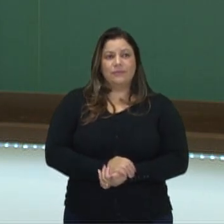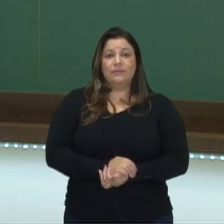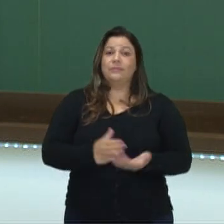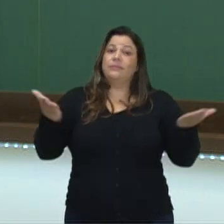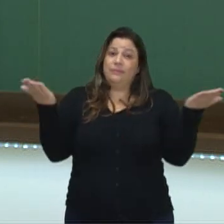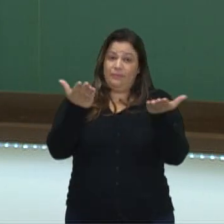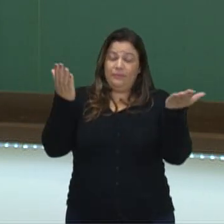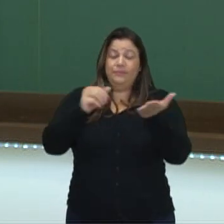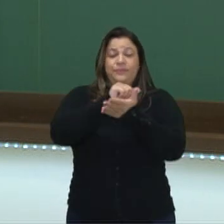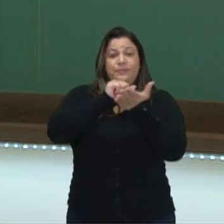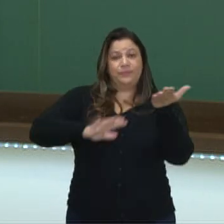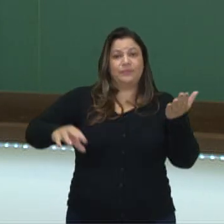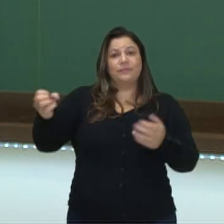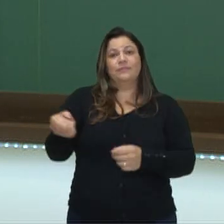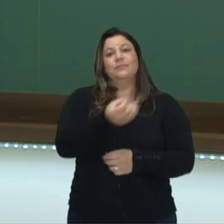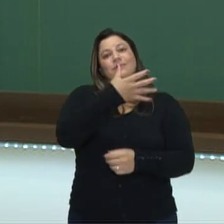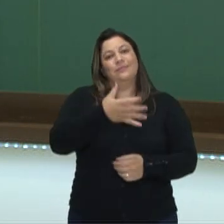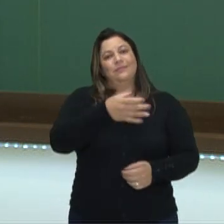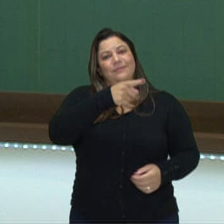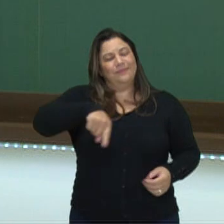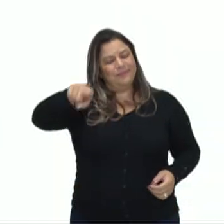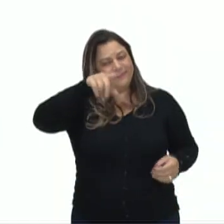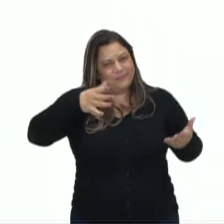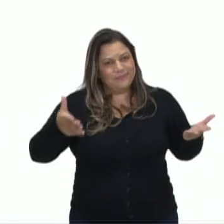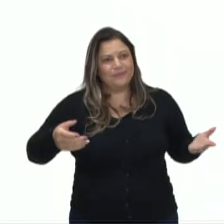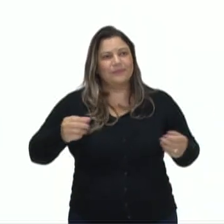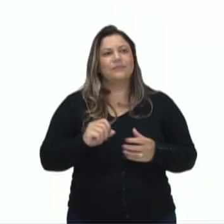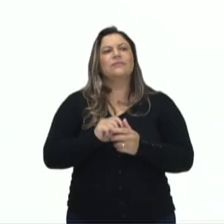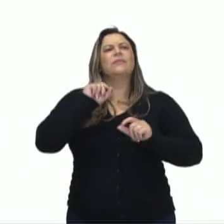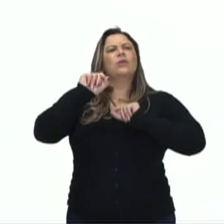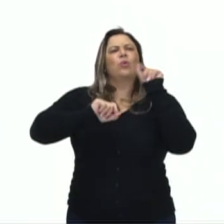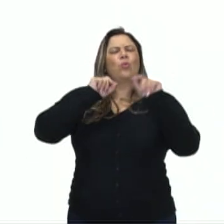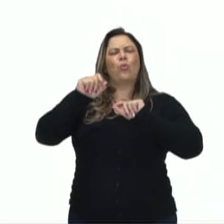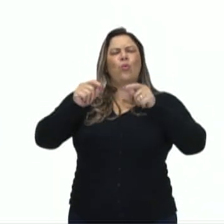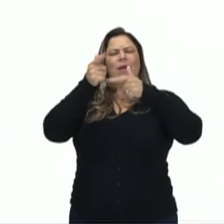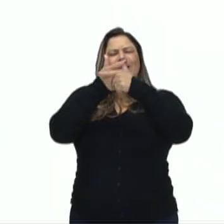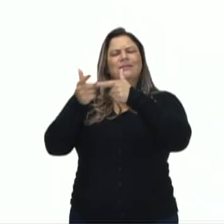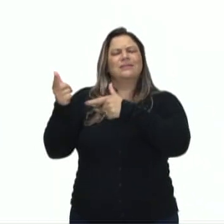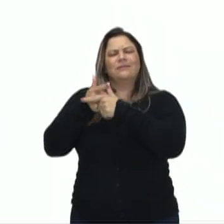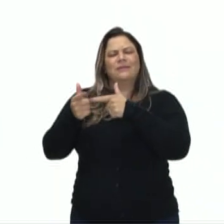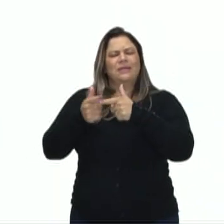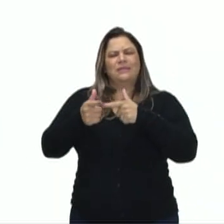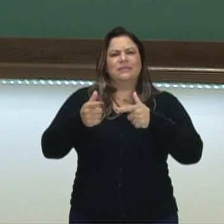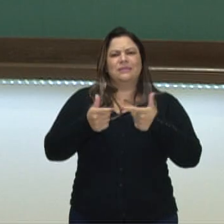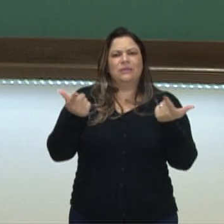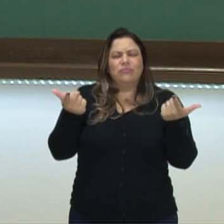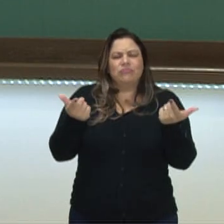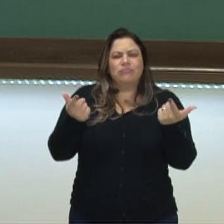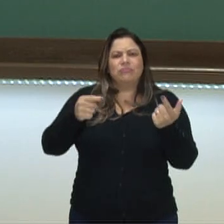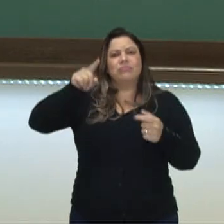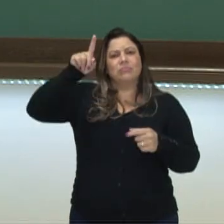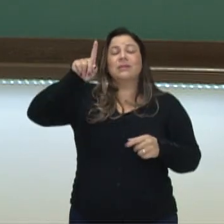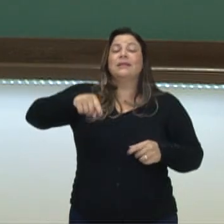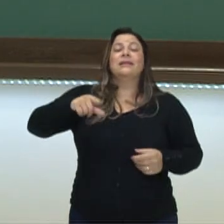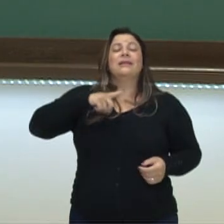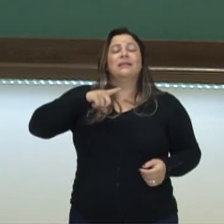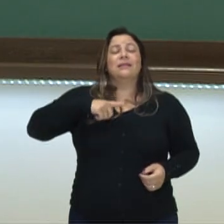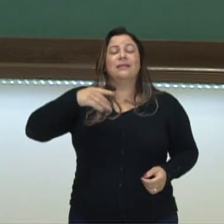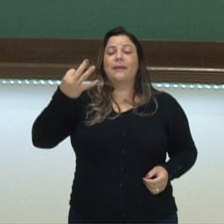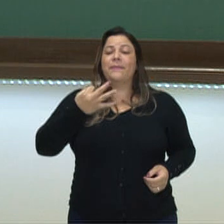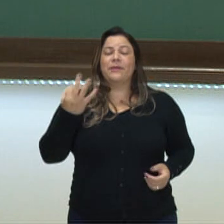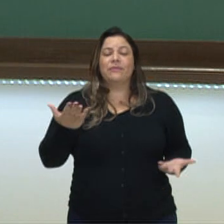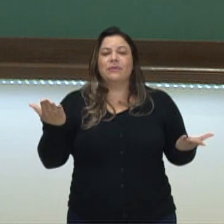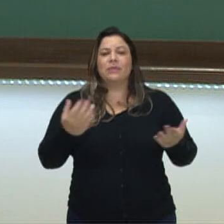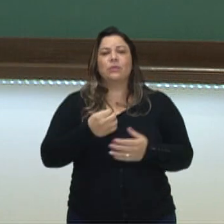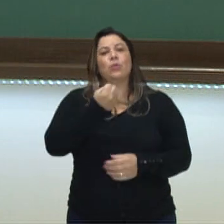Agora, eu tenho um exercício novo para você. Em quais das frações abaixo encontramos quadrados perfeitos? Bom, nós falamos no começo dessa aula que